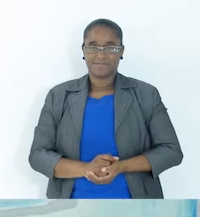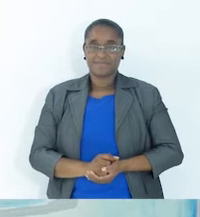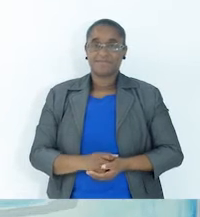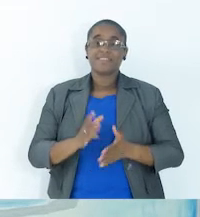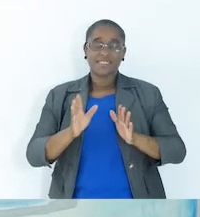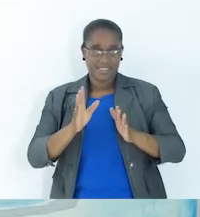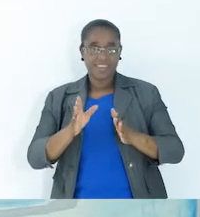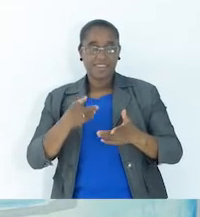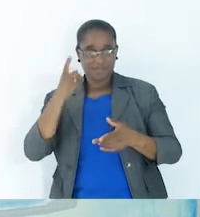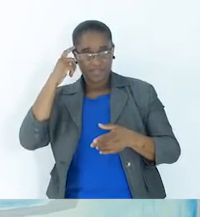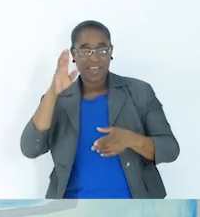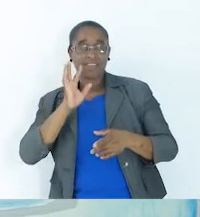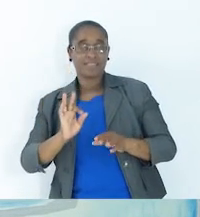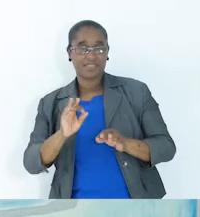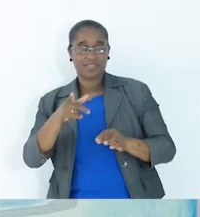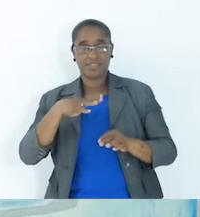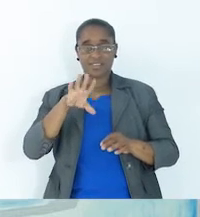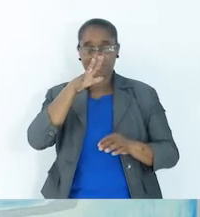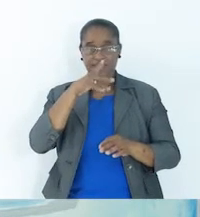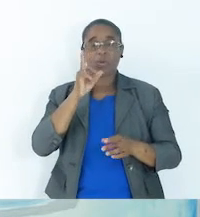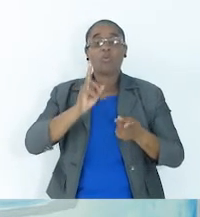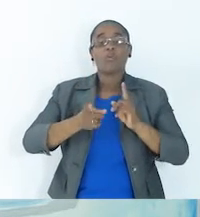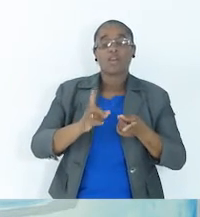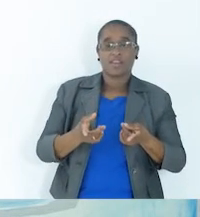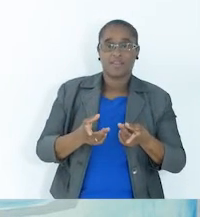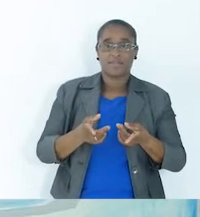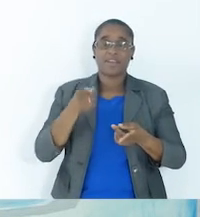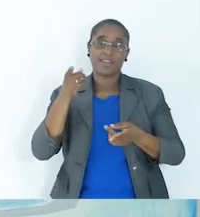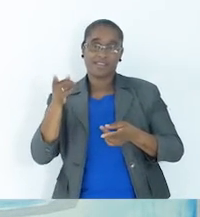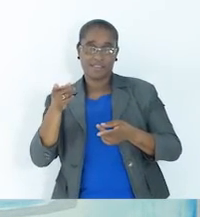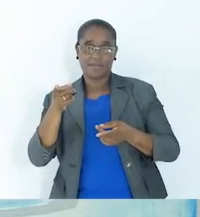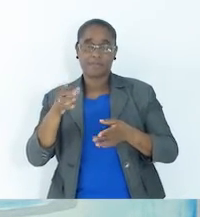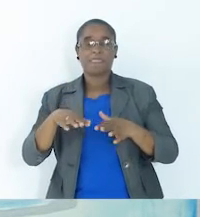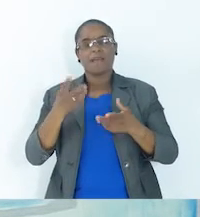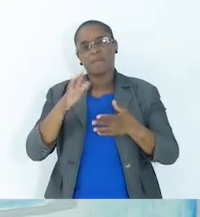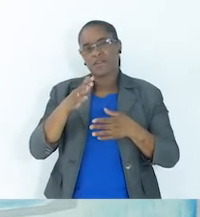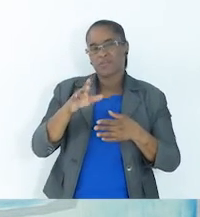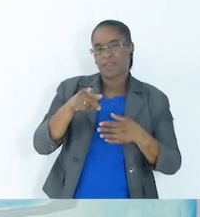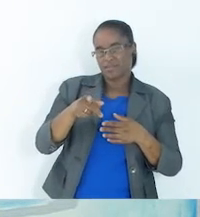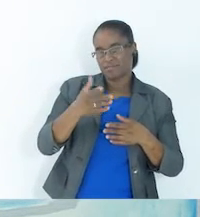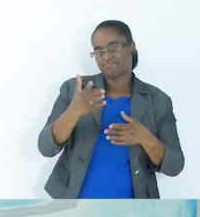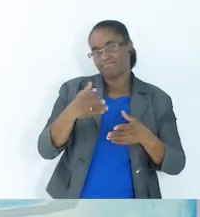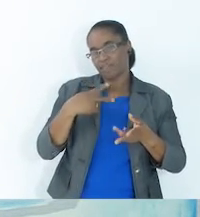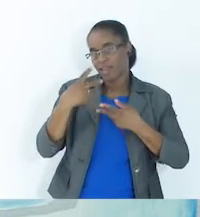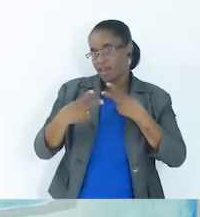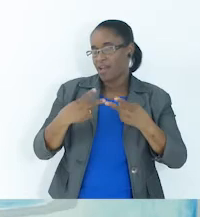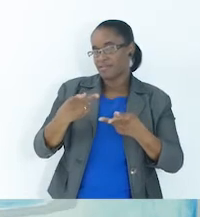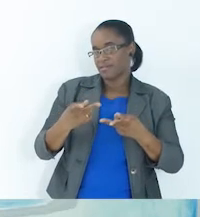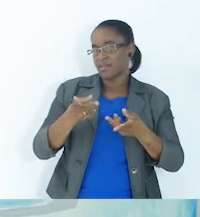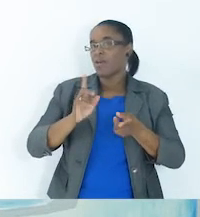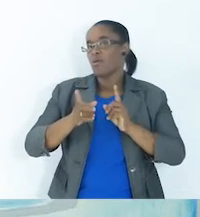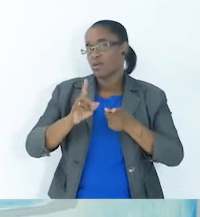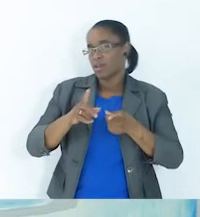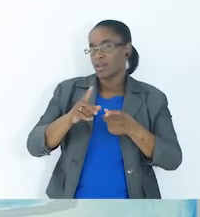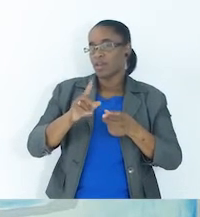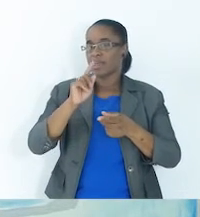Já se passou, não é assim? Ok, então isso quer dizer o quê? Aqui é aproximadamente essa linha de análise. O que o